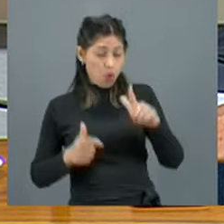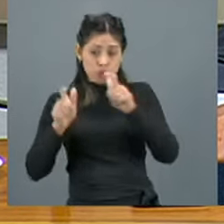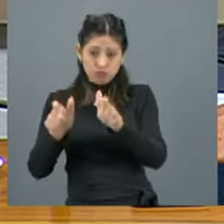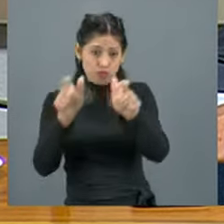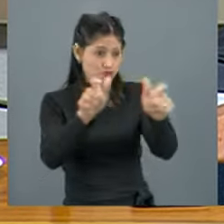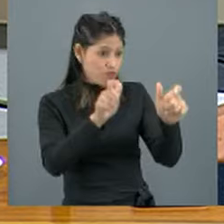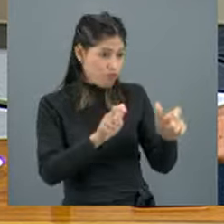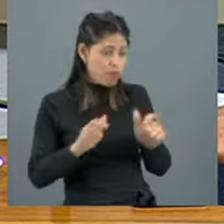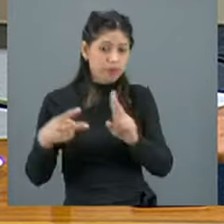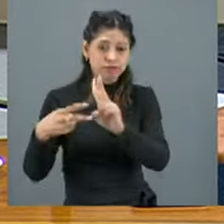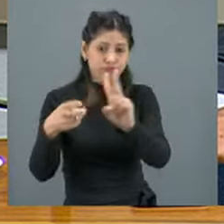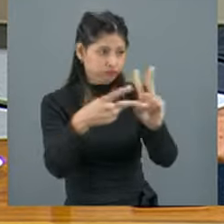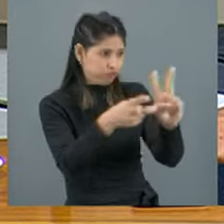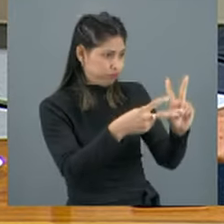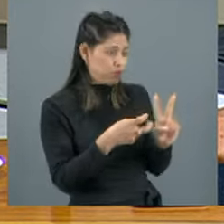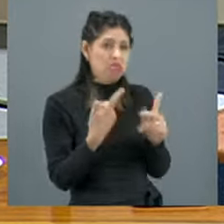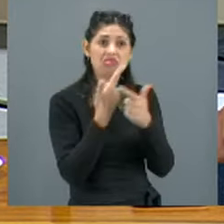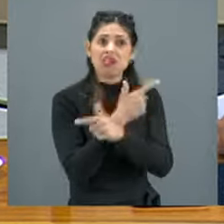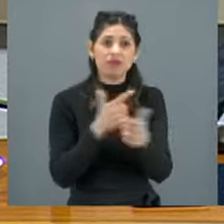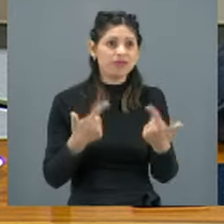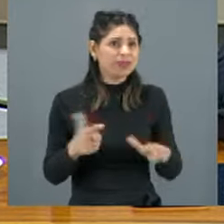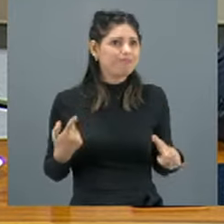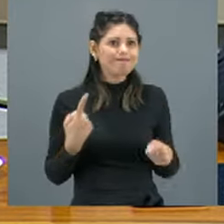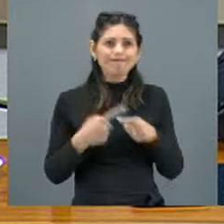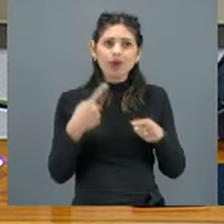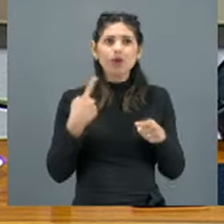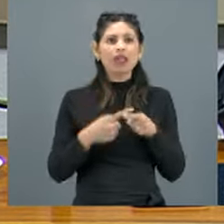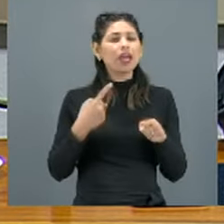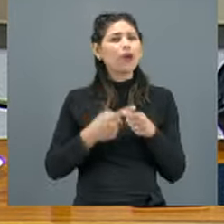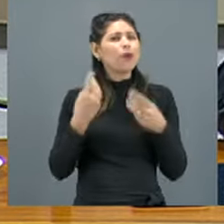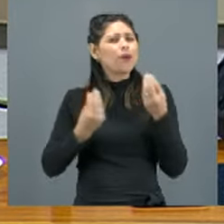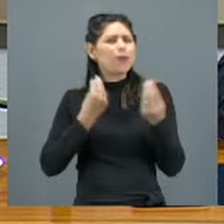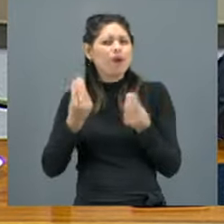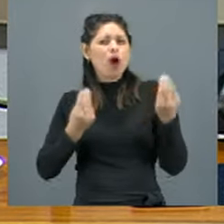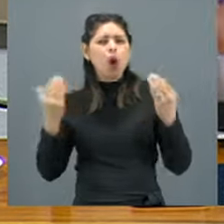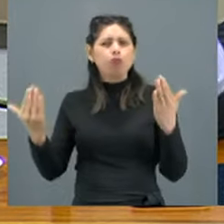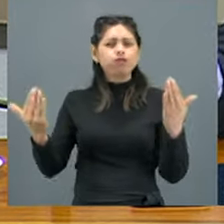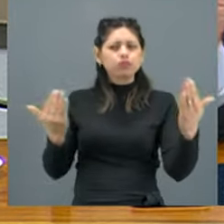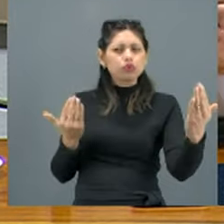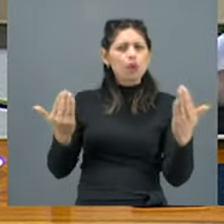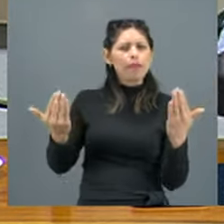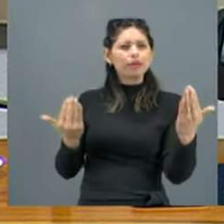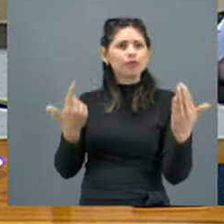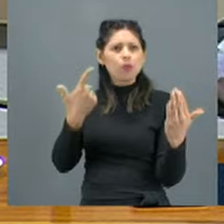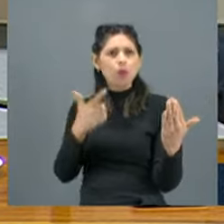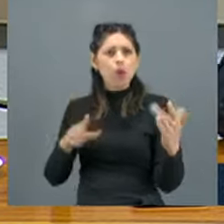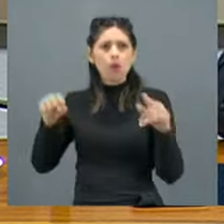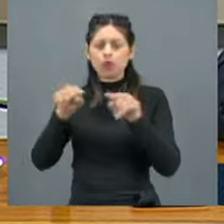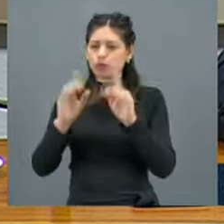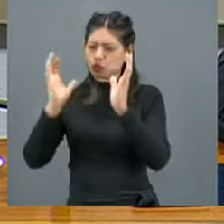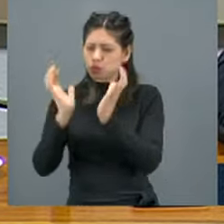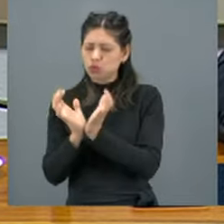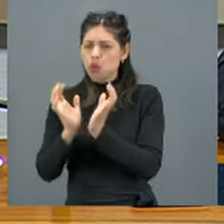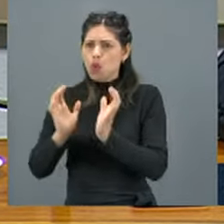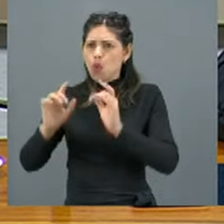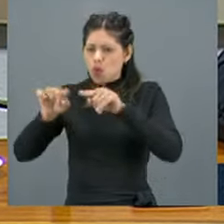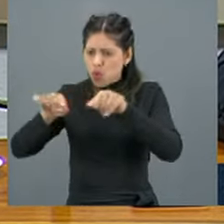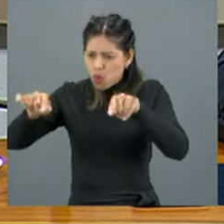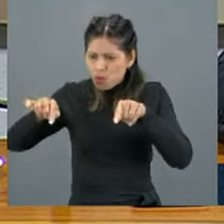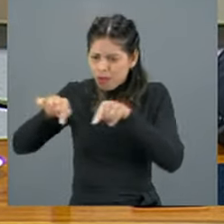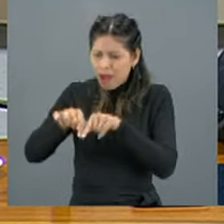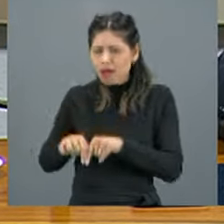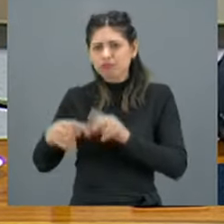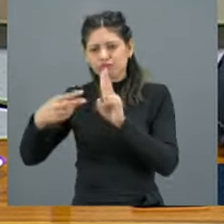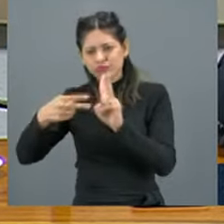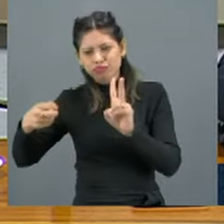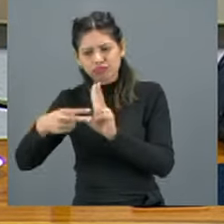eles conseguiram, o padrão de vida que eles têm comparado a outras aldeias em natura ou modelo, é incomparável.